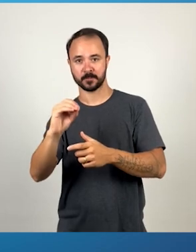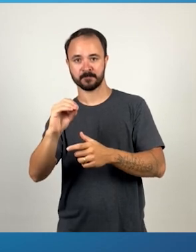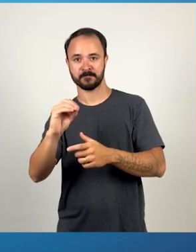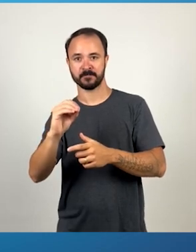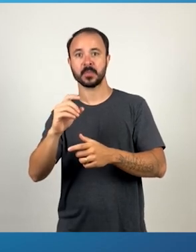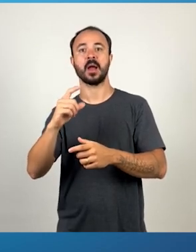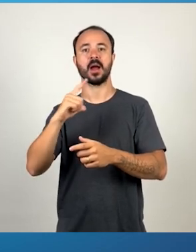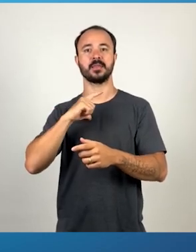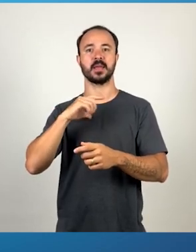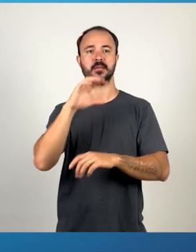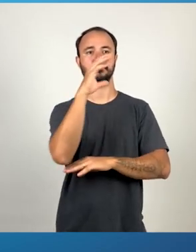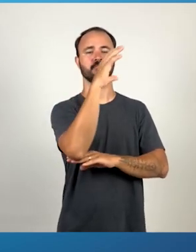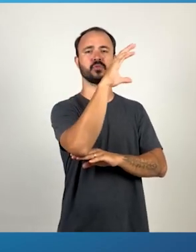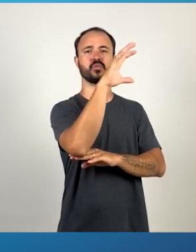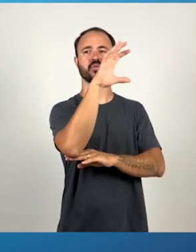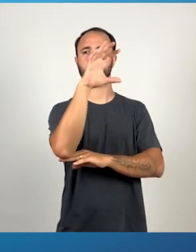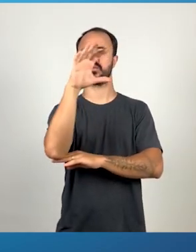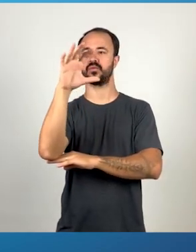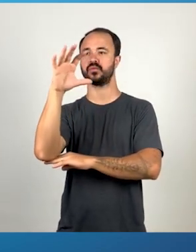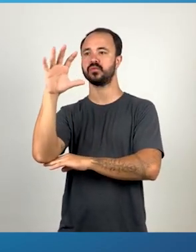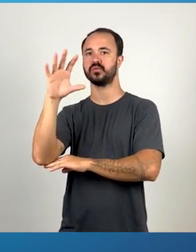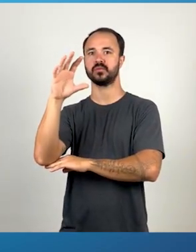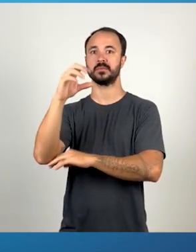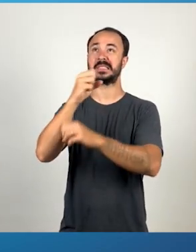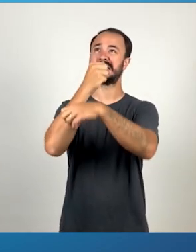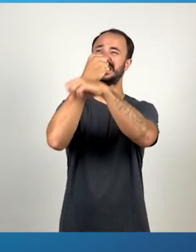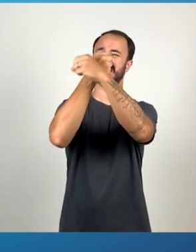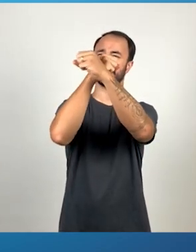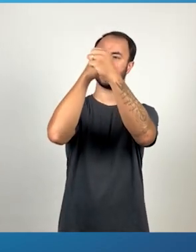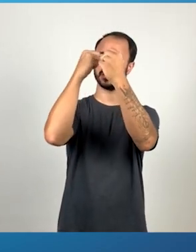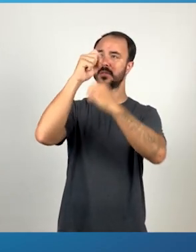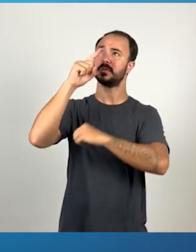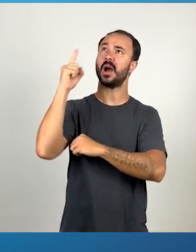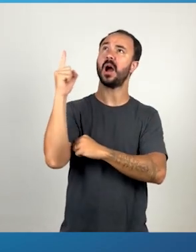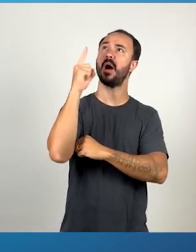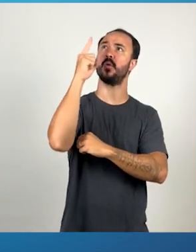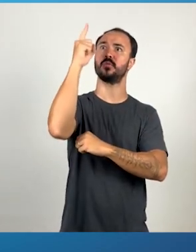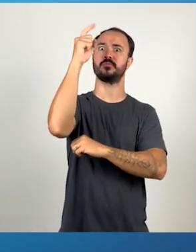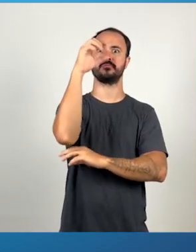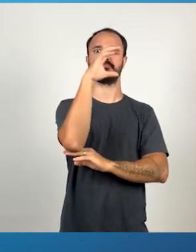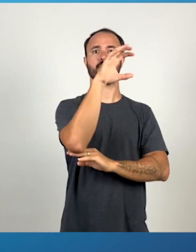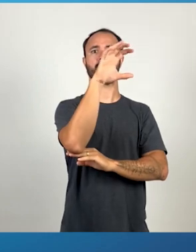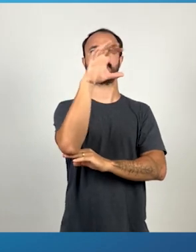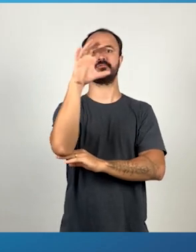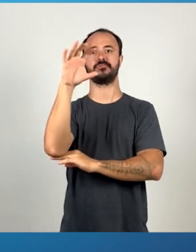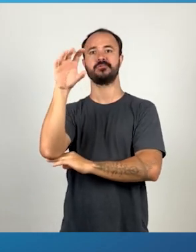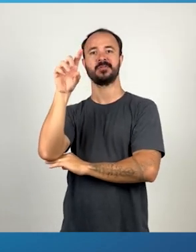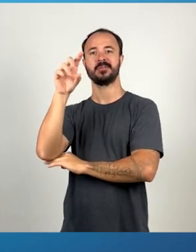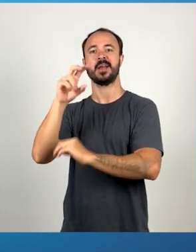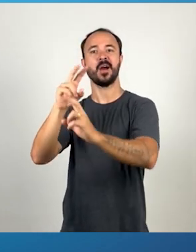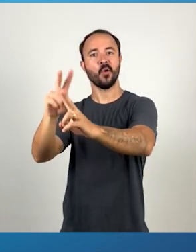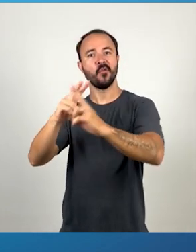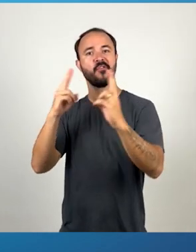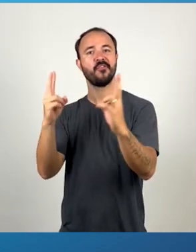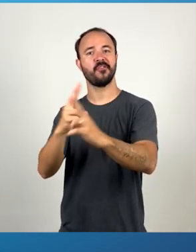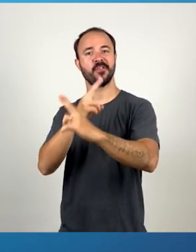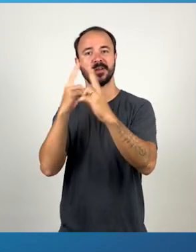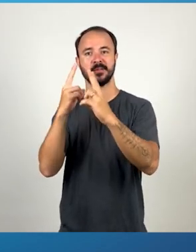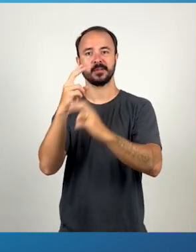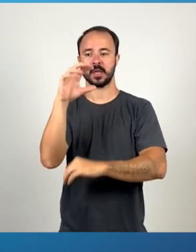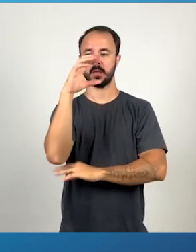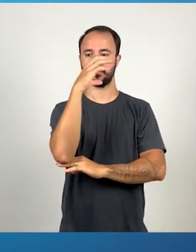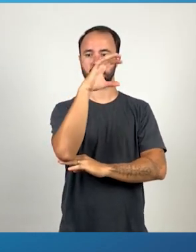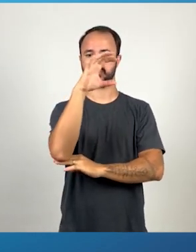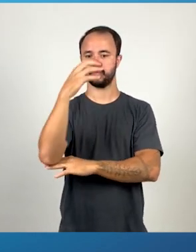das hélices, que produzem uma rotação e gera energia mecânica. E depois essa energia é convertida em energia